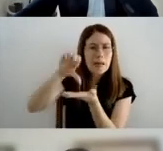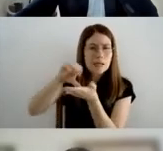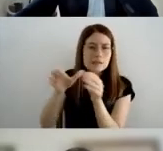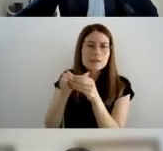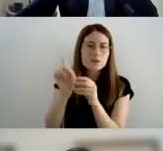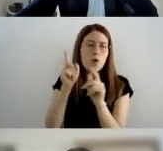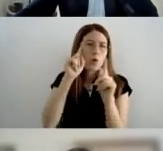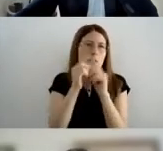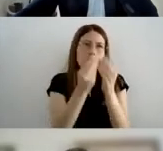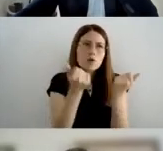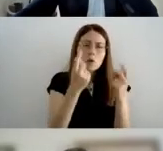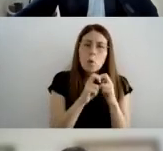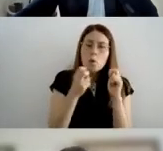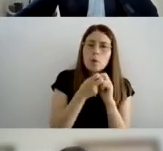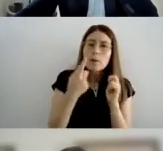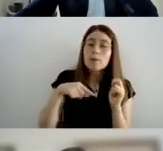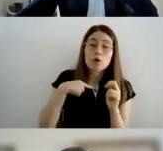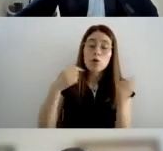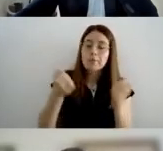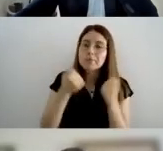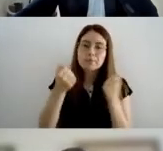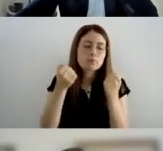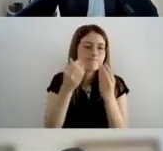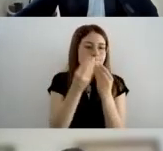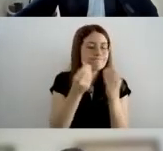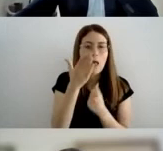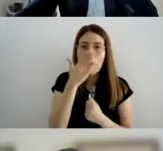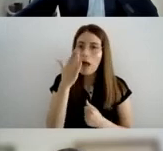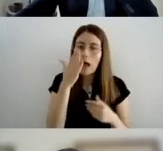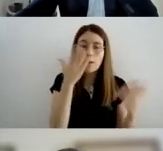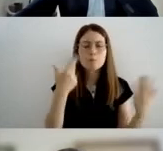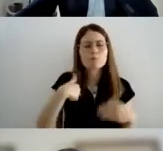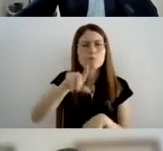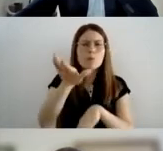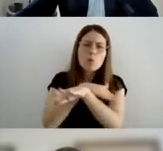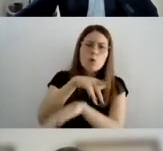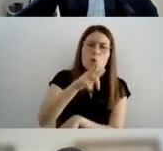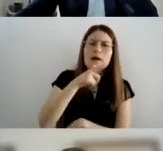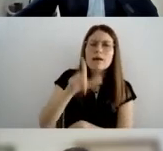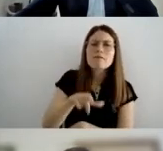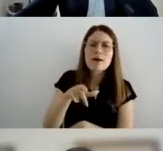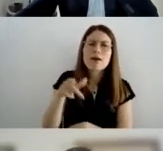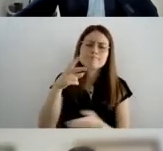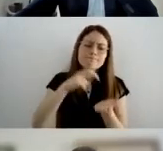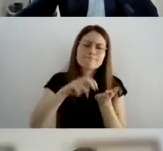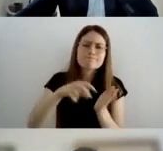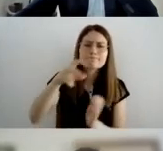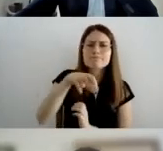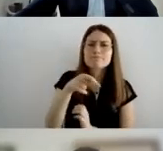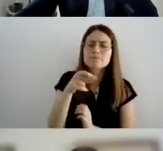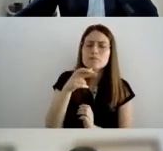em concreto que não estávamos a conseguir encontrar a solução. Então saímos para a rua com café na mão e durante 15 minutos discutimos